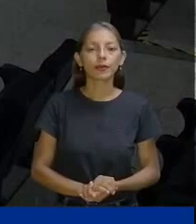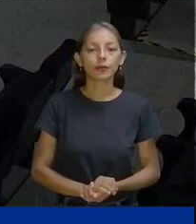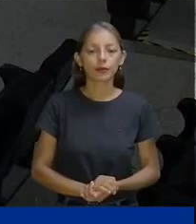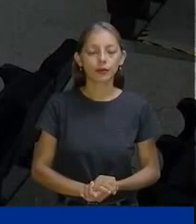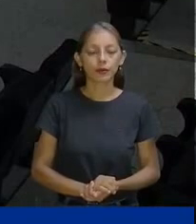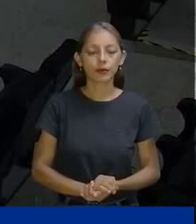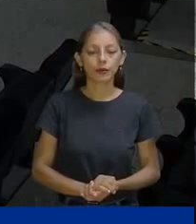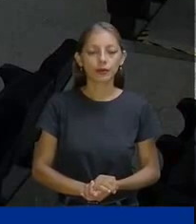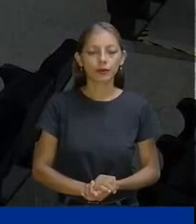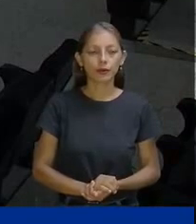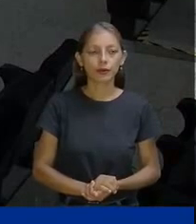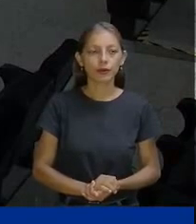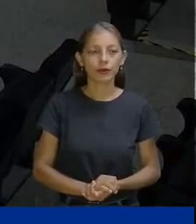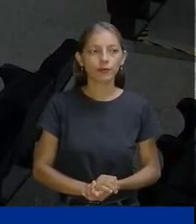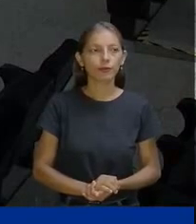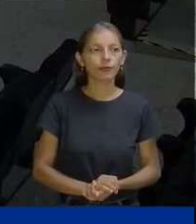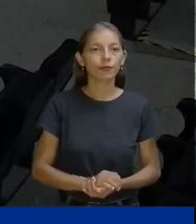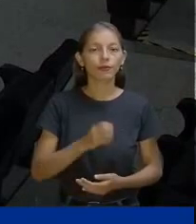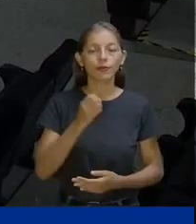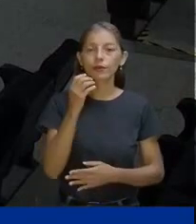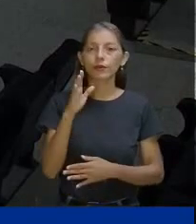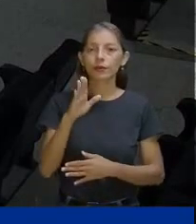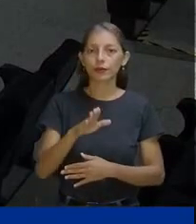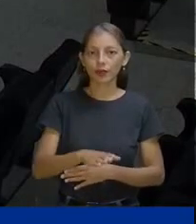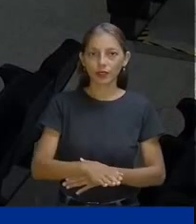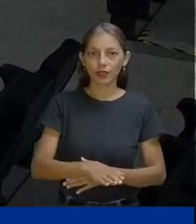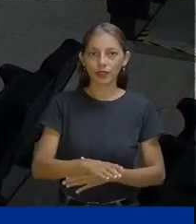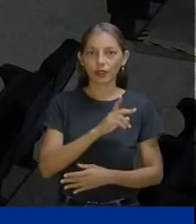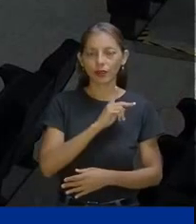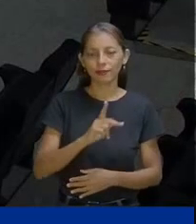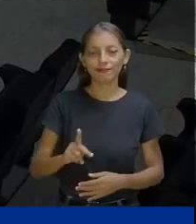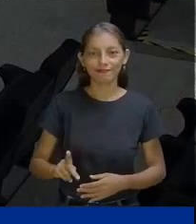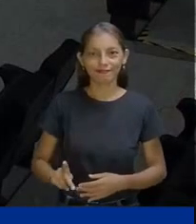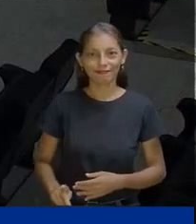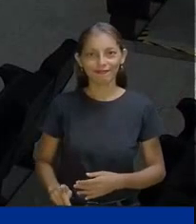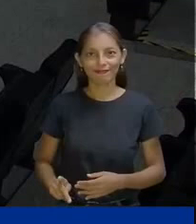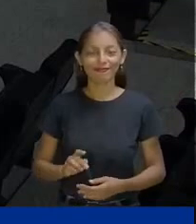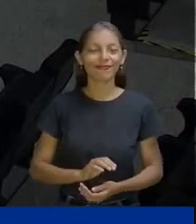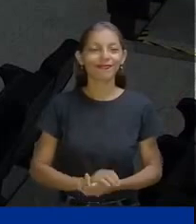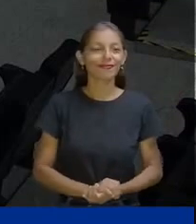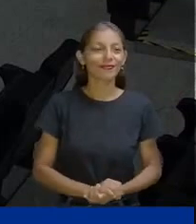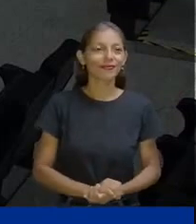Em som. Boa tarde, presidente. Boa tarde,